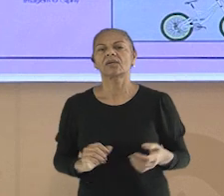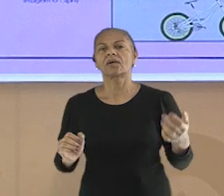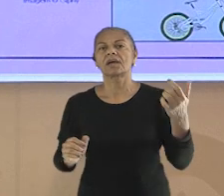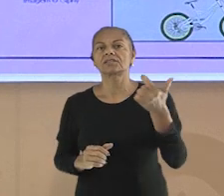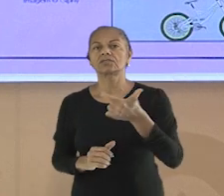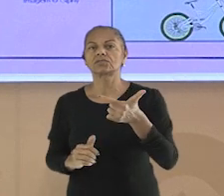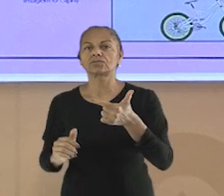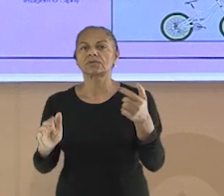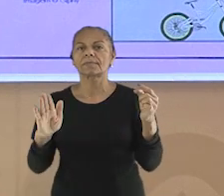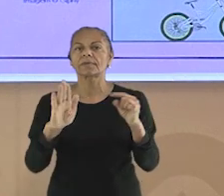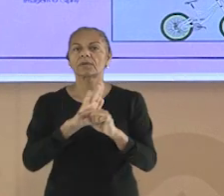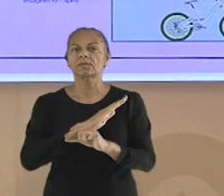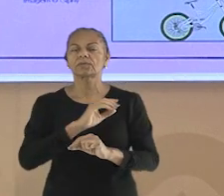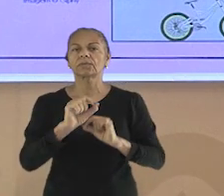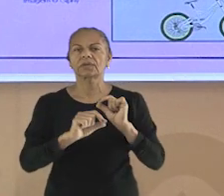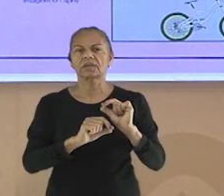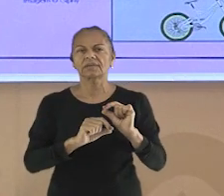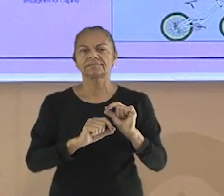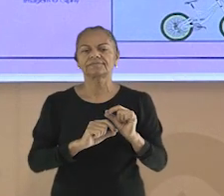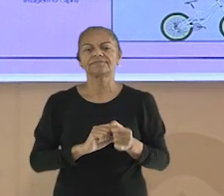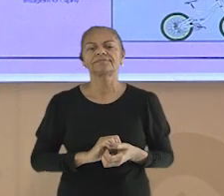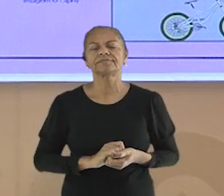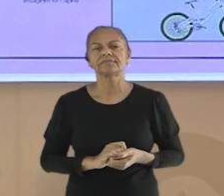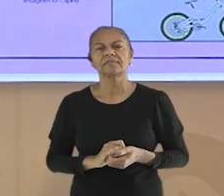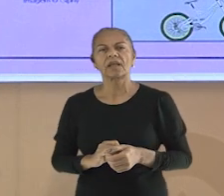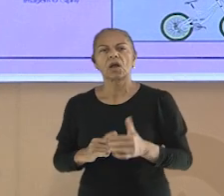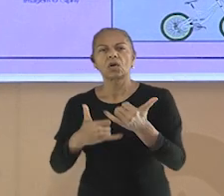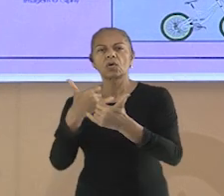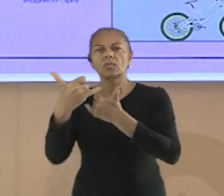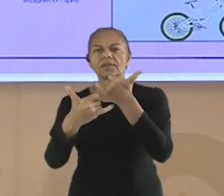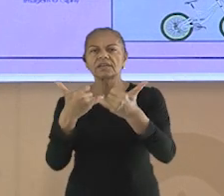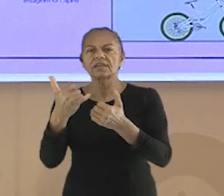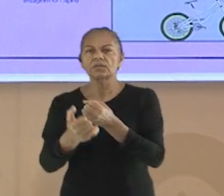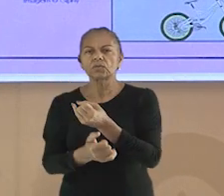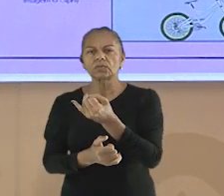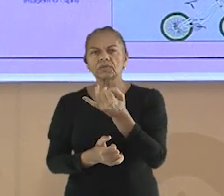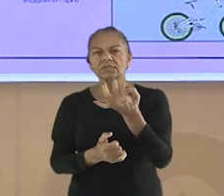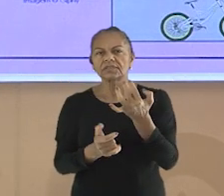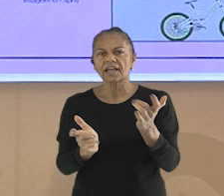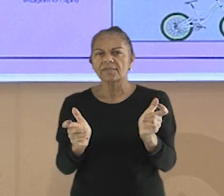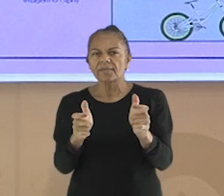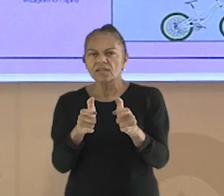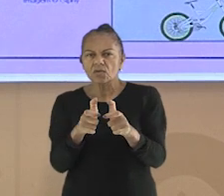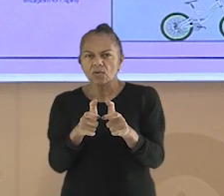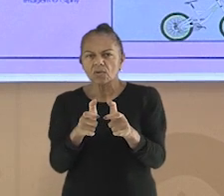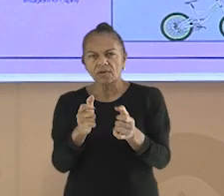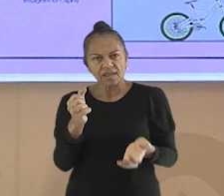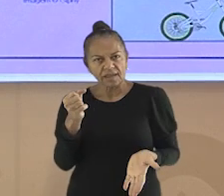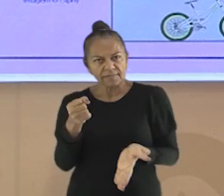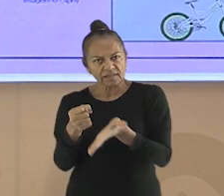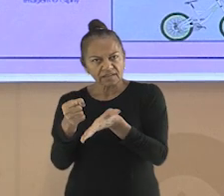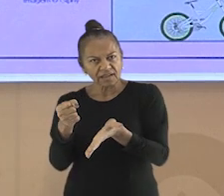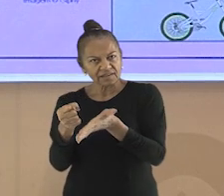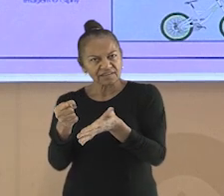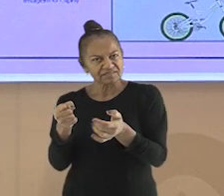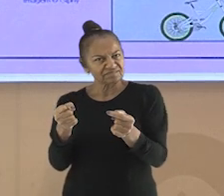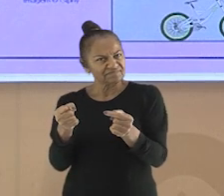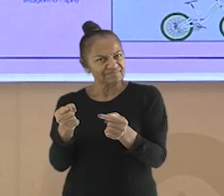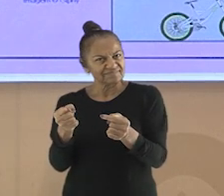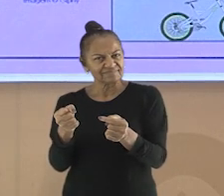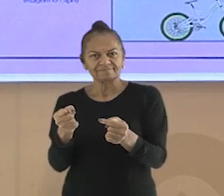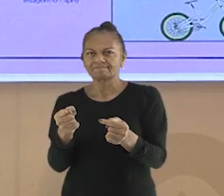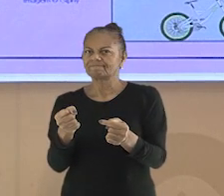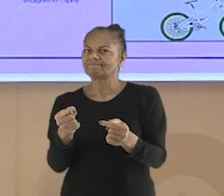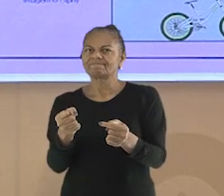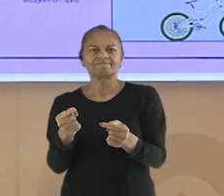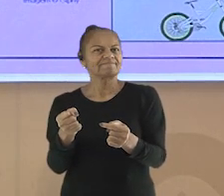Agora, a segunda pergunta é, o brinquedo que está em menor quantidade é a peteca? Também